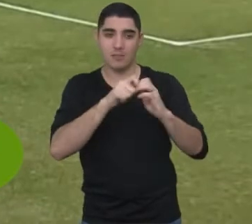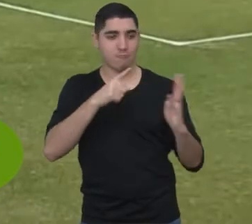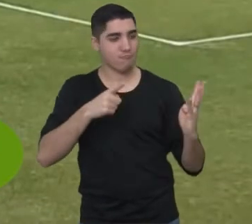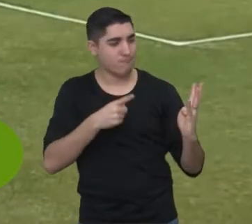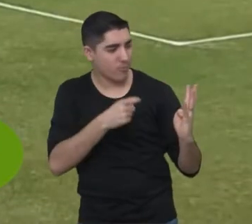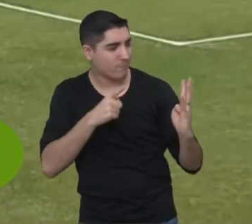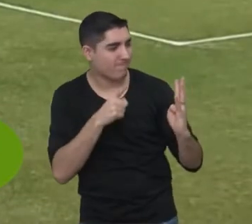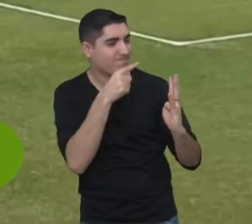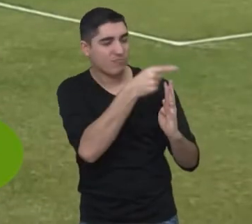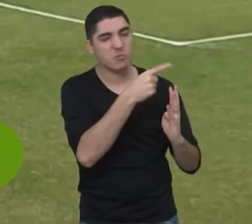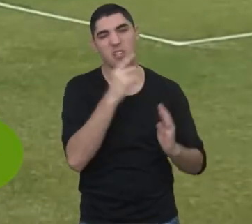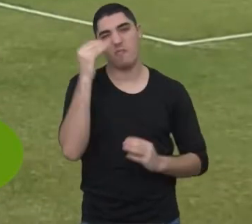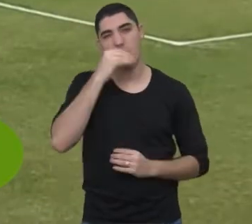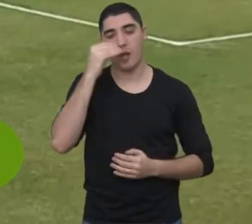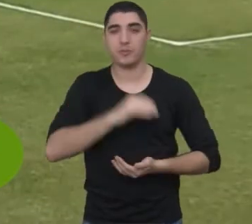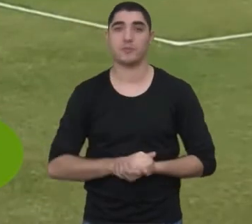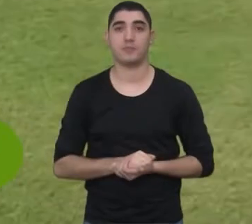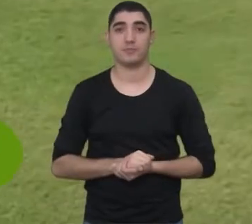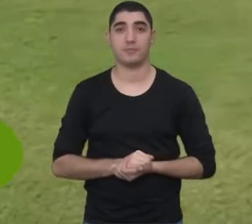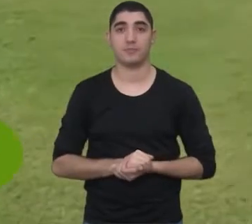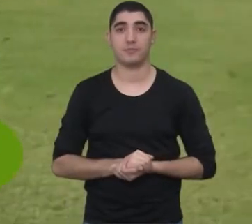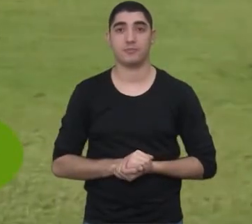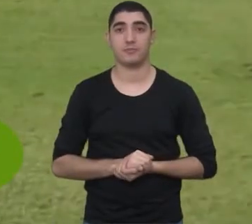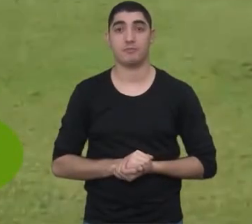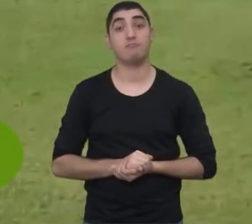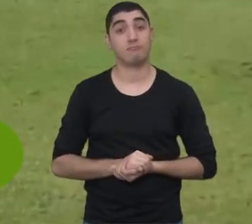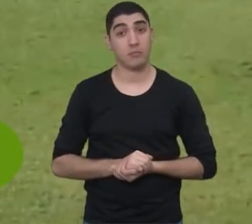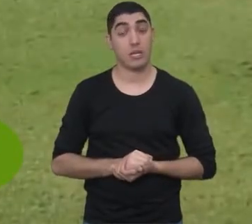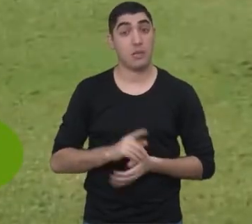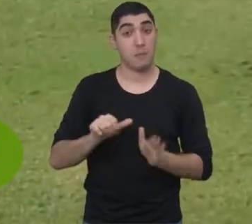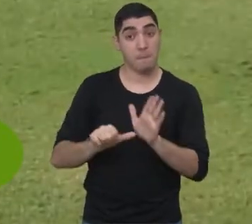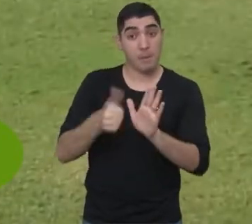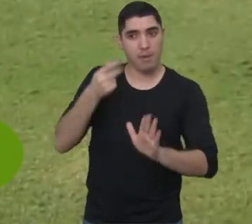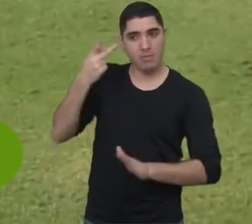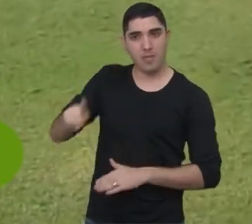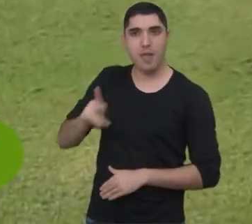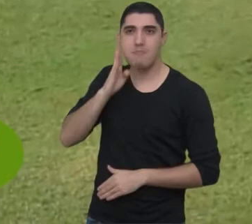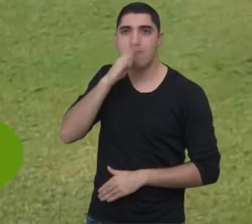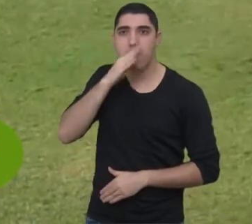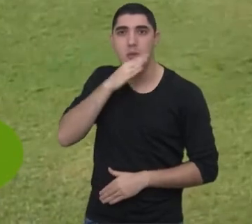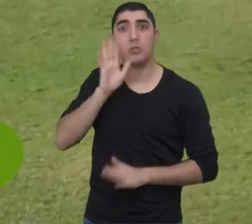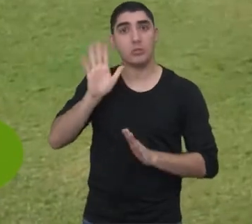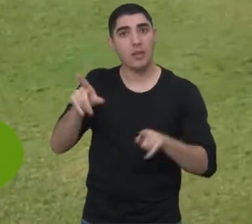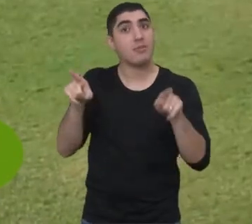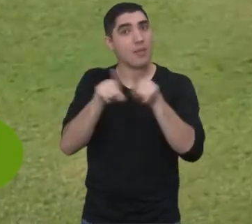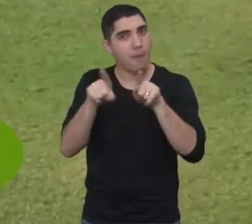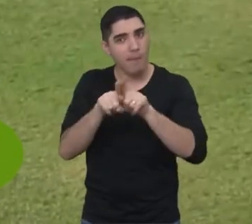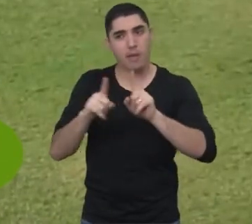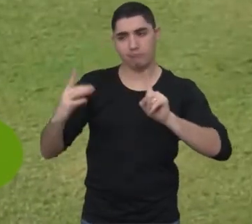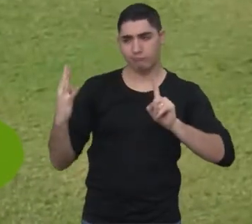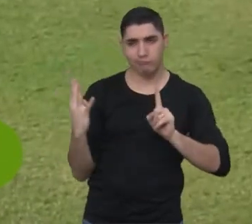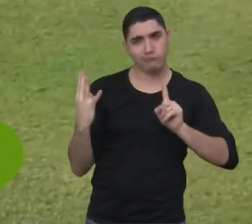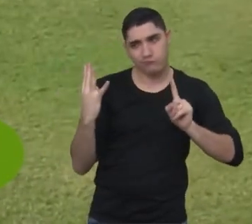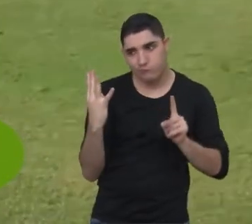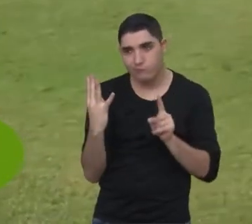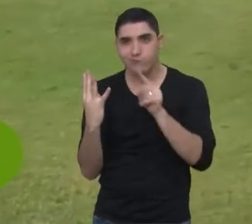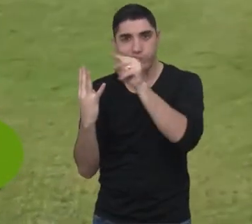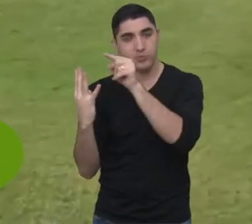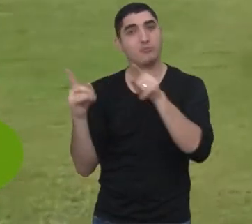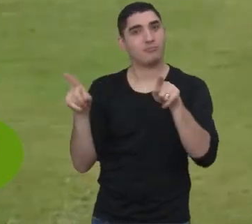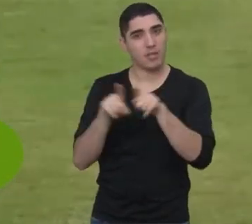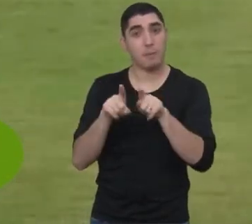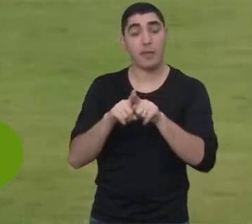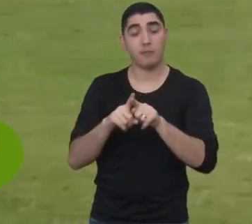Caio Vinícius, sem muito perigo. A primeira oportunidade da Inter de Bebedouro também foi em uma cobrança de